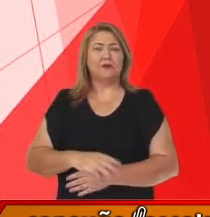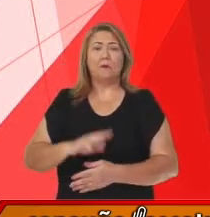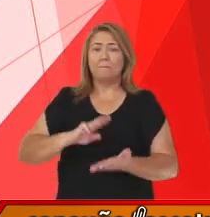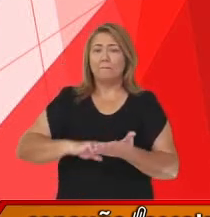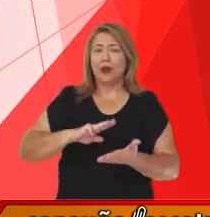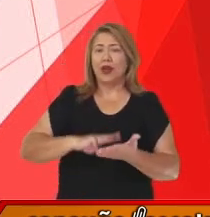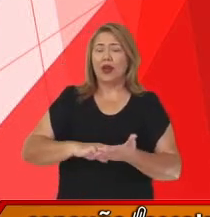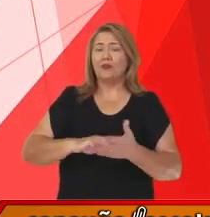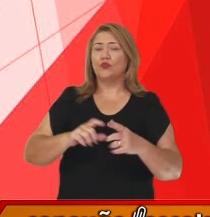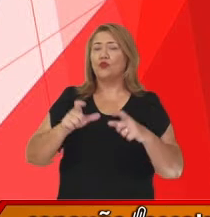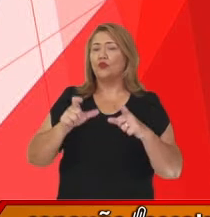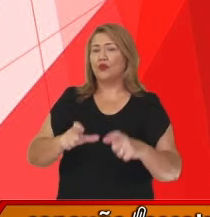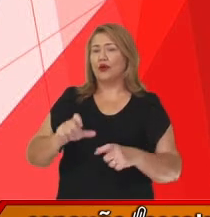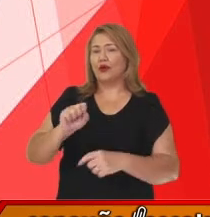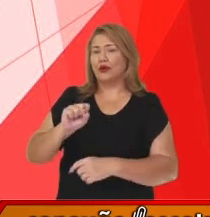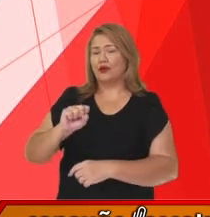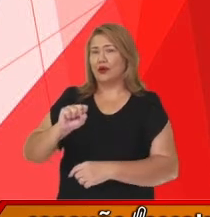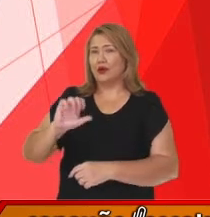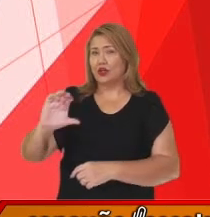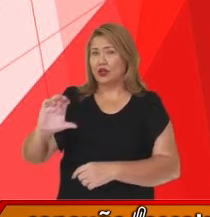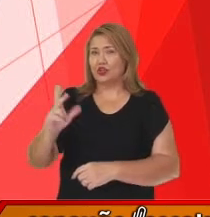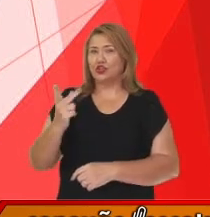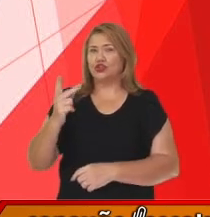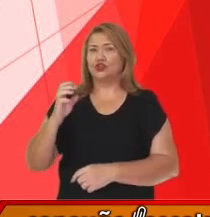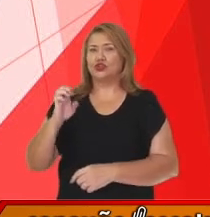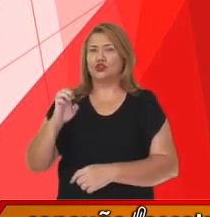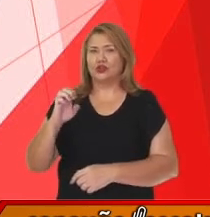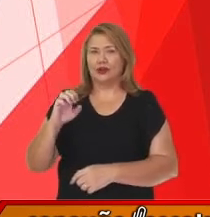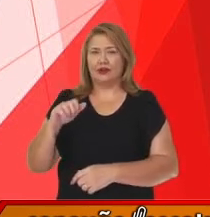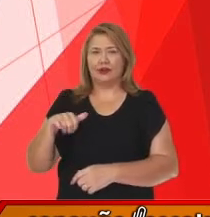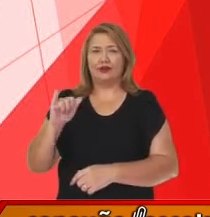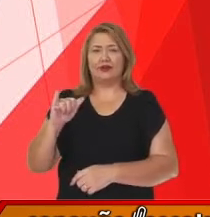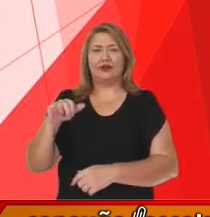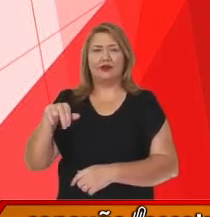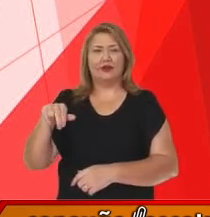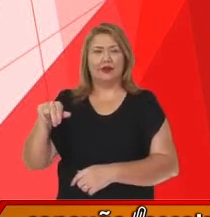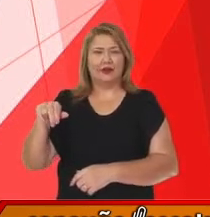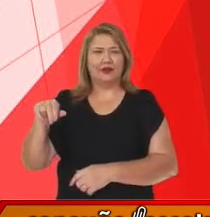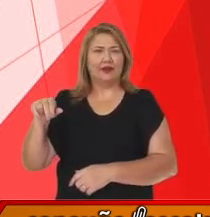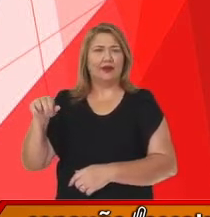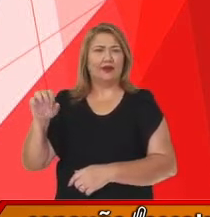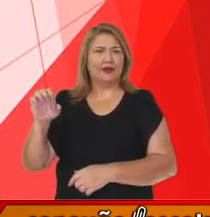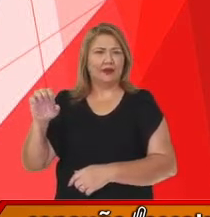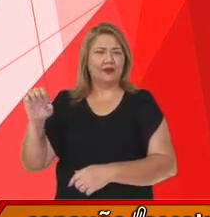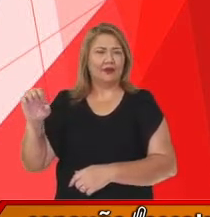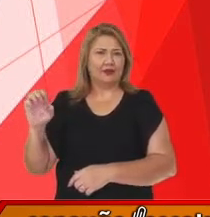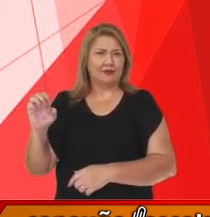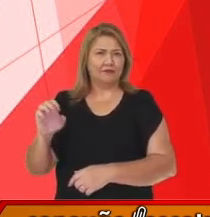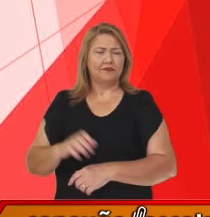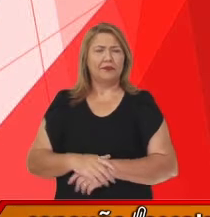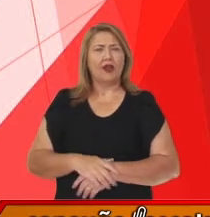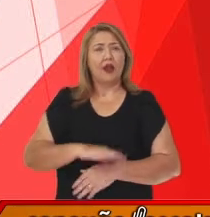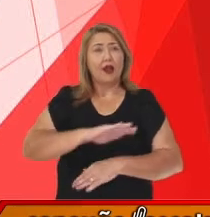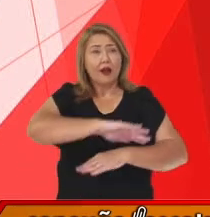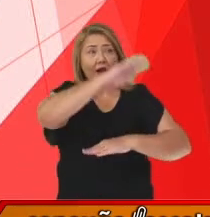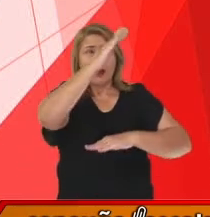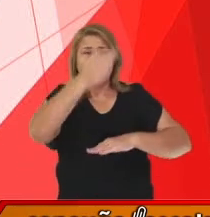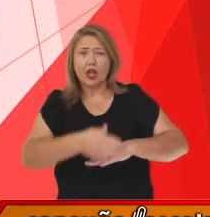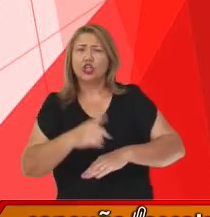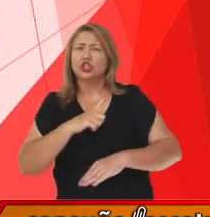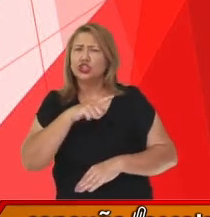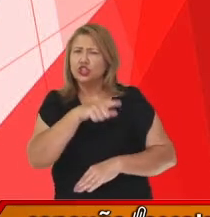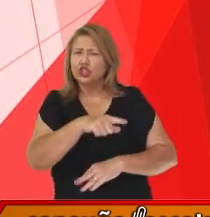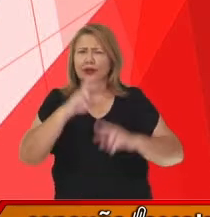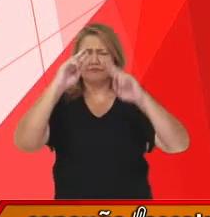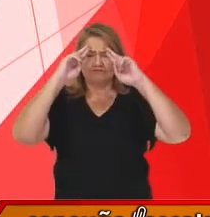da montanha em Black Hills também é significativa. Nessa montanha, então, essas pessoas tinham